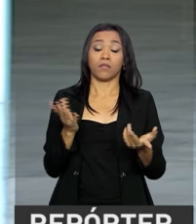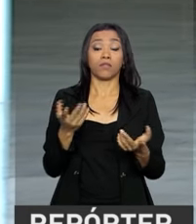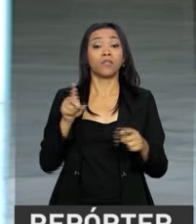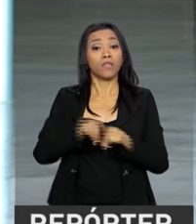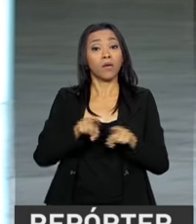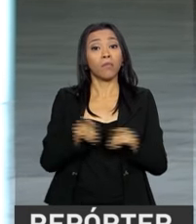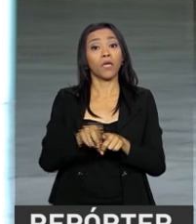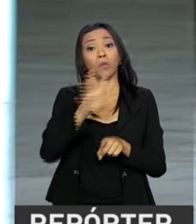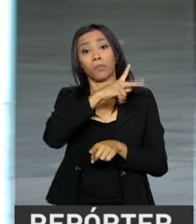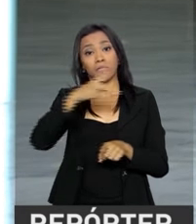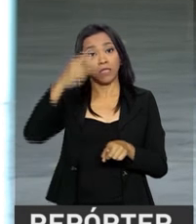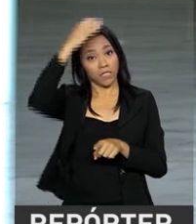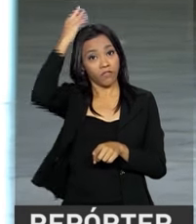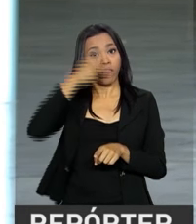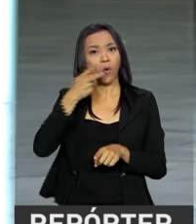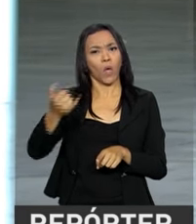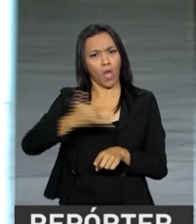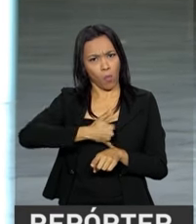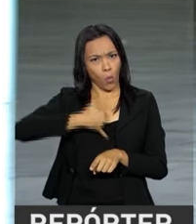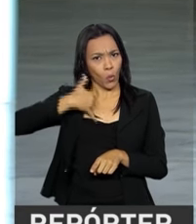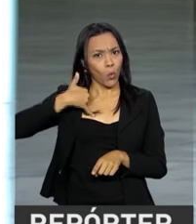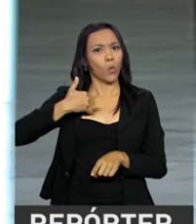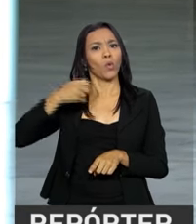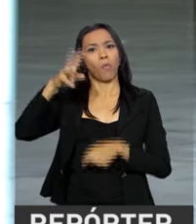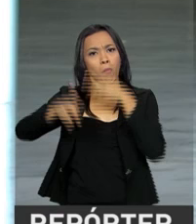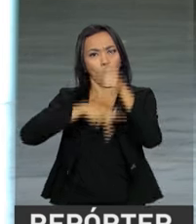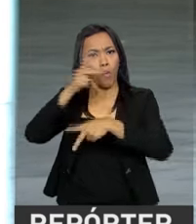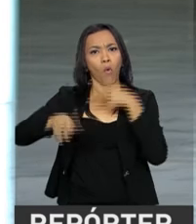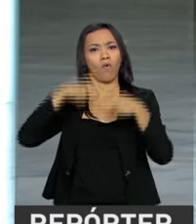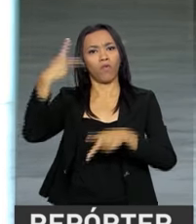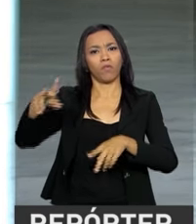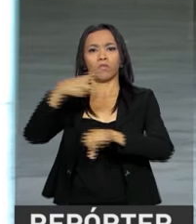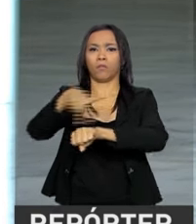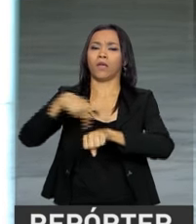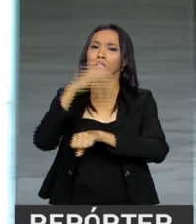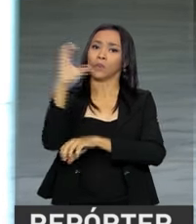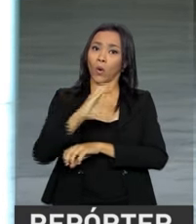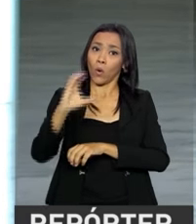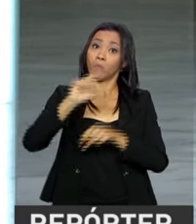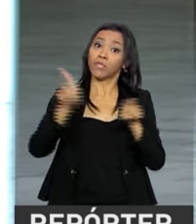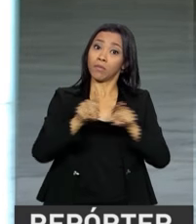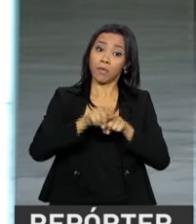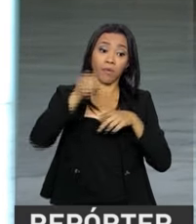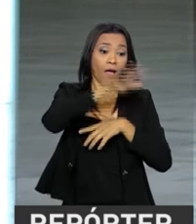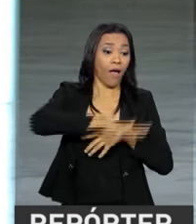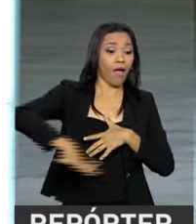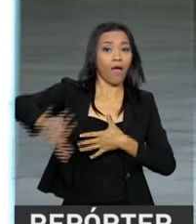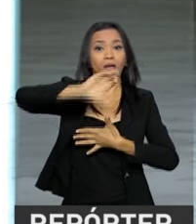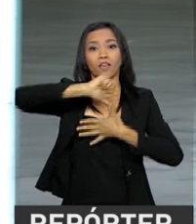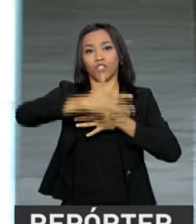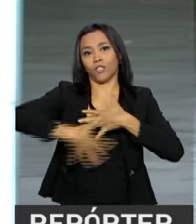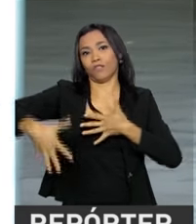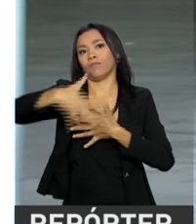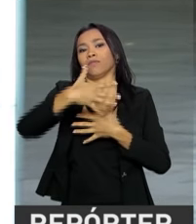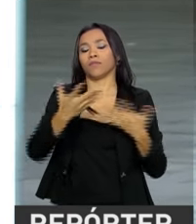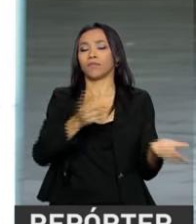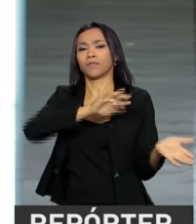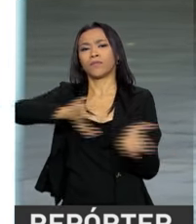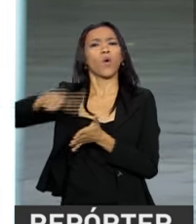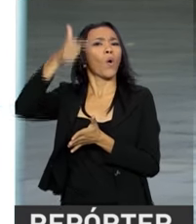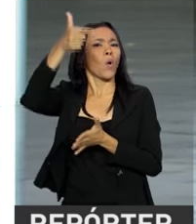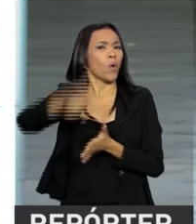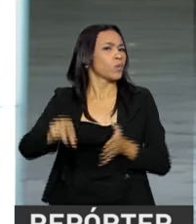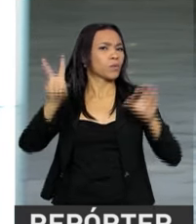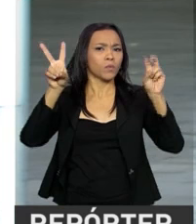o presidente, que o prêmio é um orgulho tanto para o povo colombiano quanto para toda a região. Bom, a gente vai falar agora de um outro